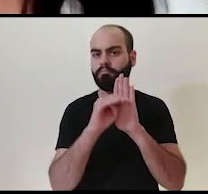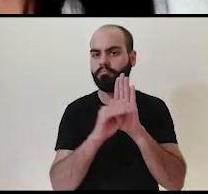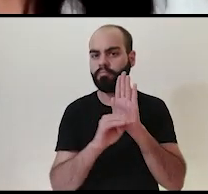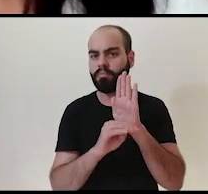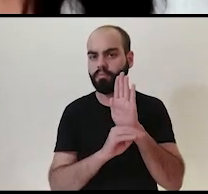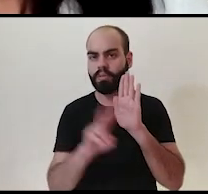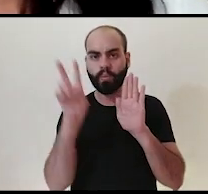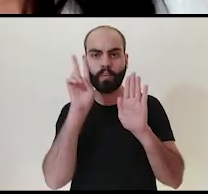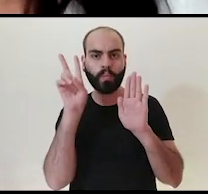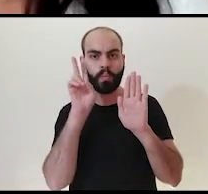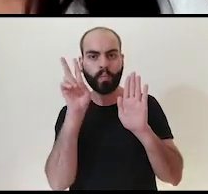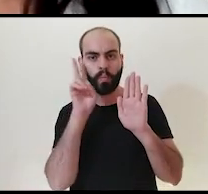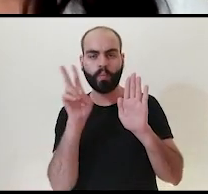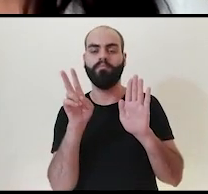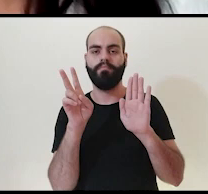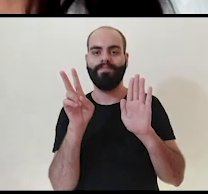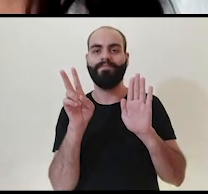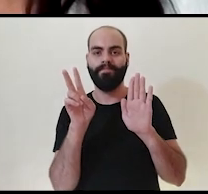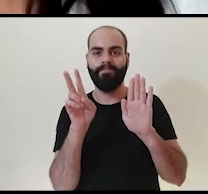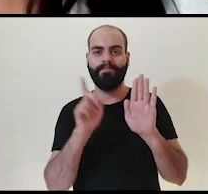tá sempre consumindo